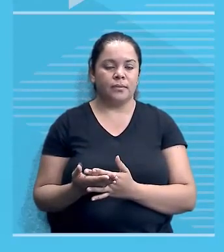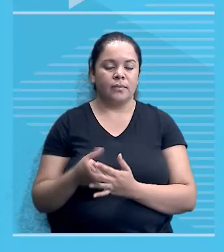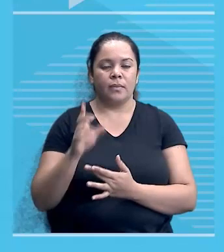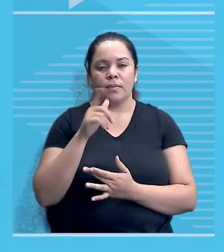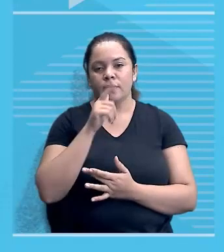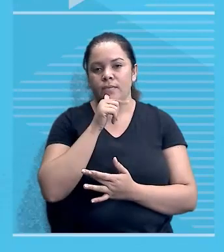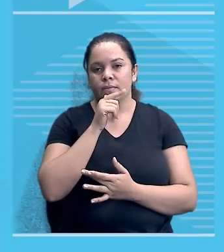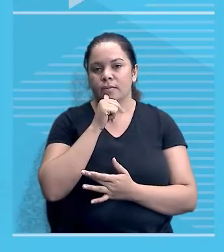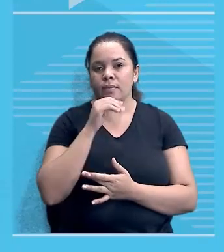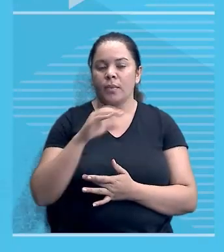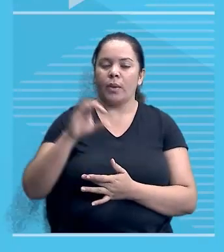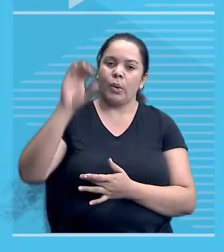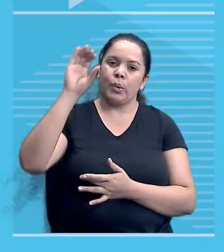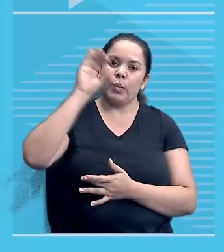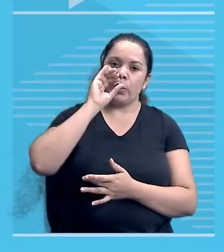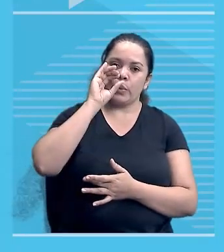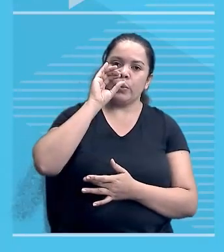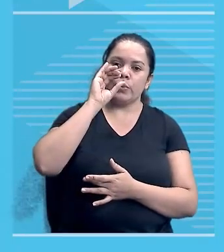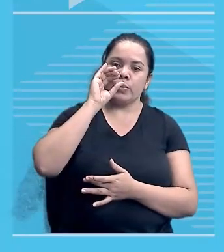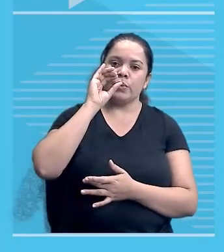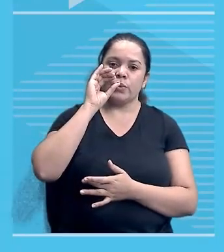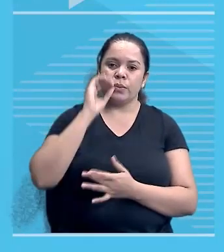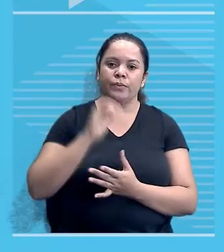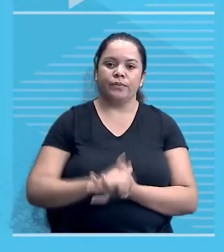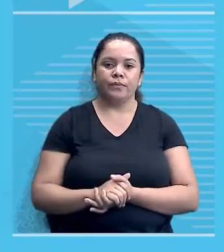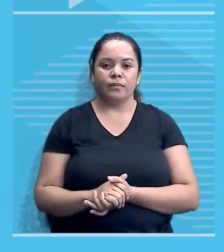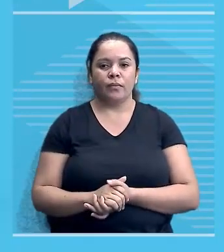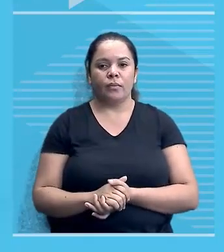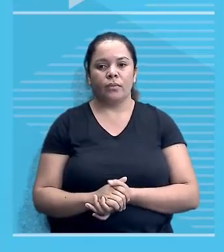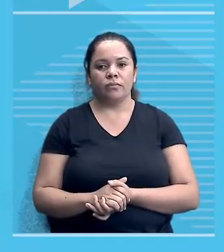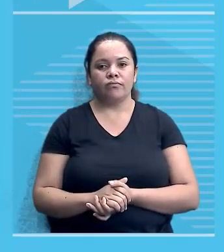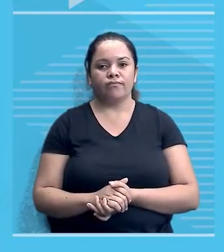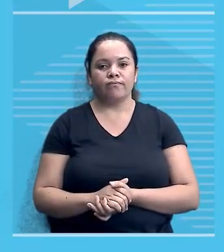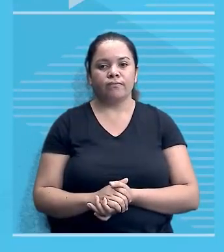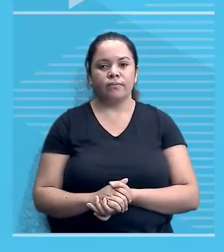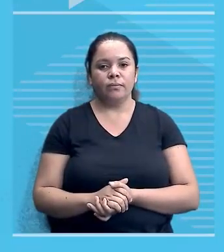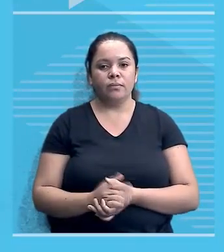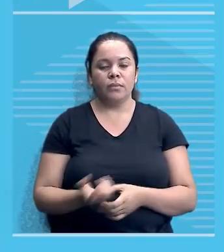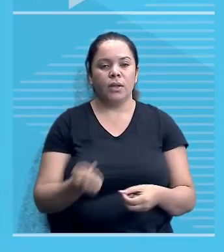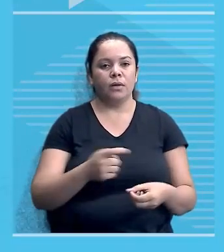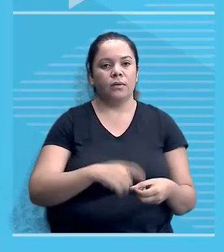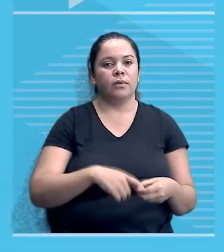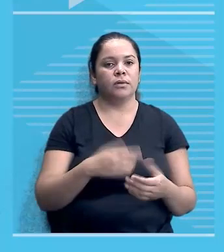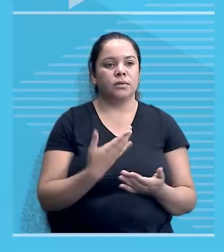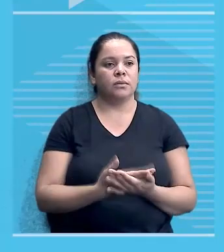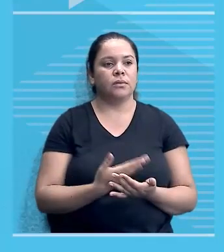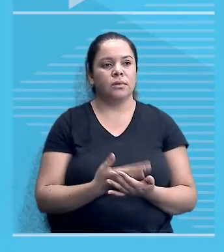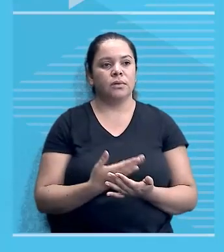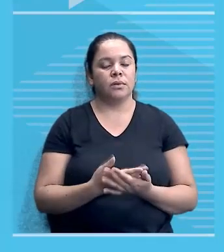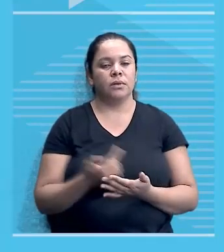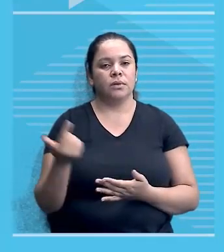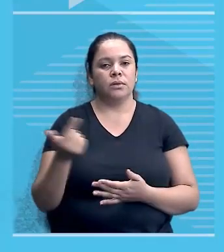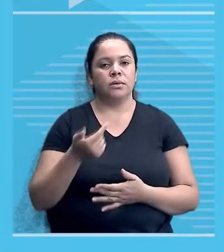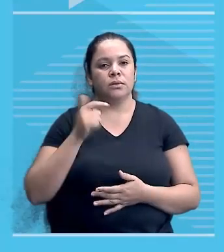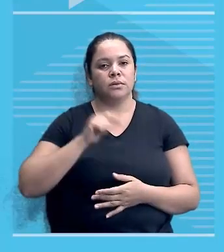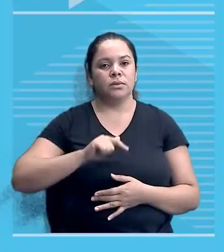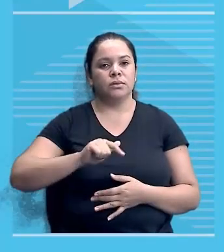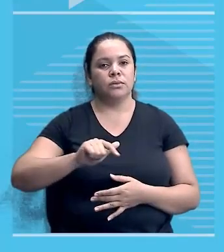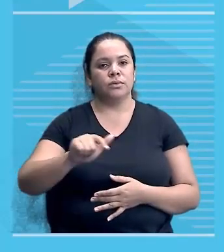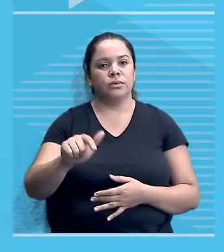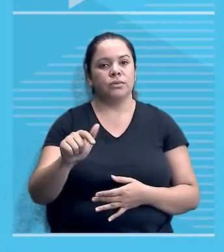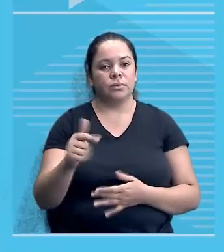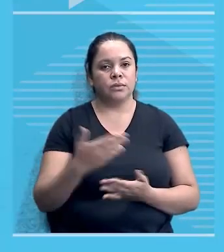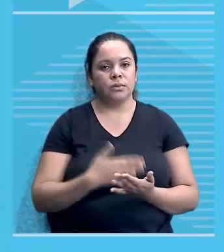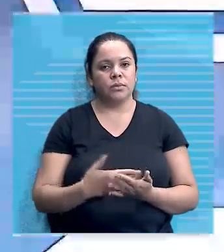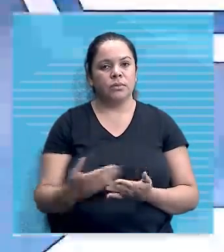aquela água né umedecer a garganta e aí em seguida nós retornaremos né Para dar continuidade A partir